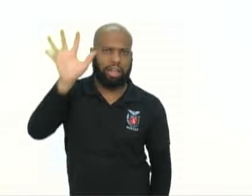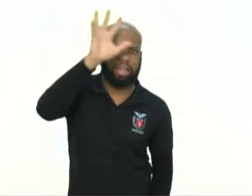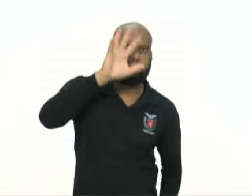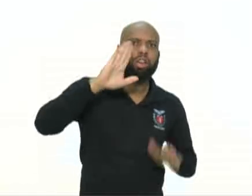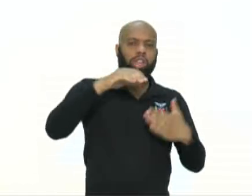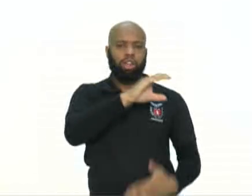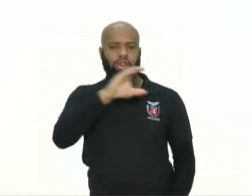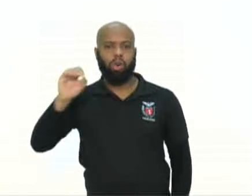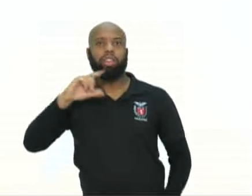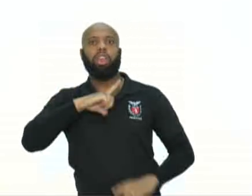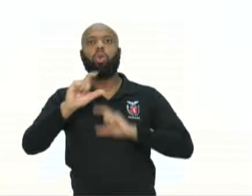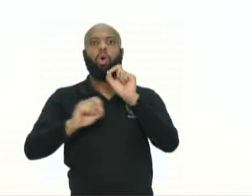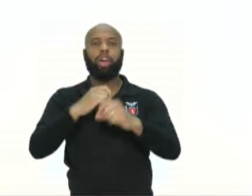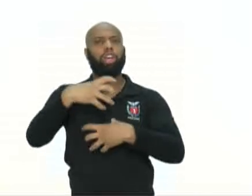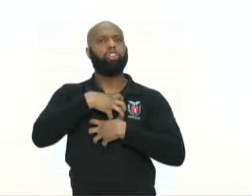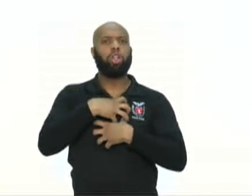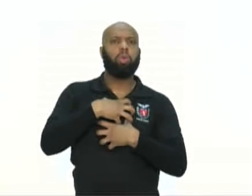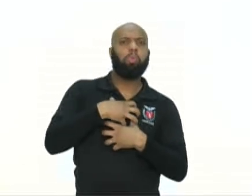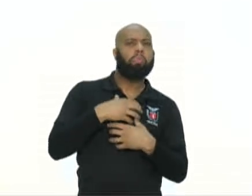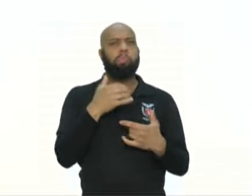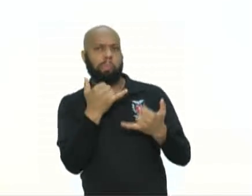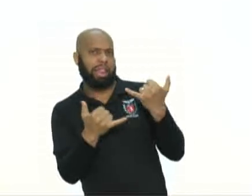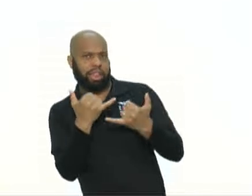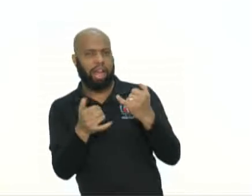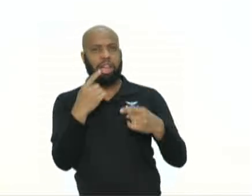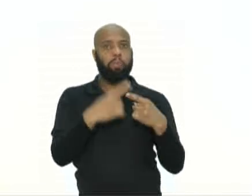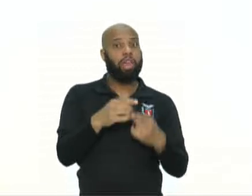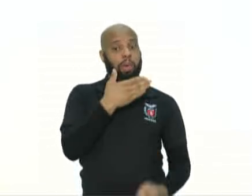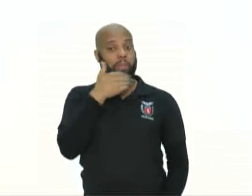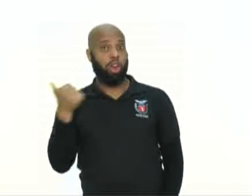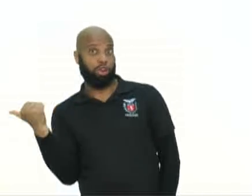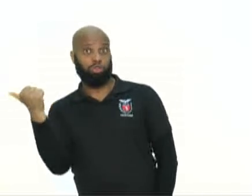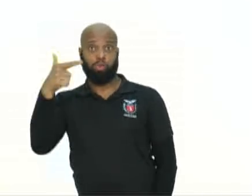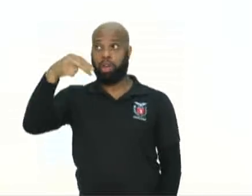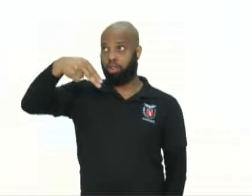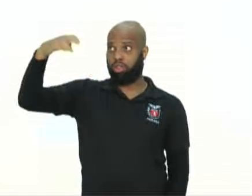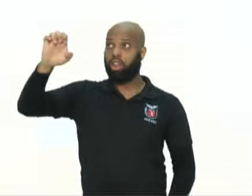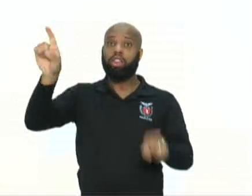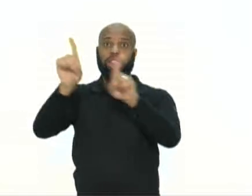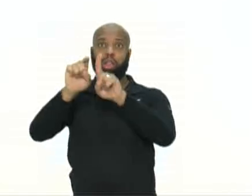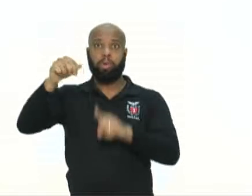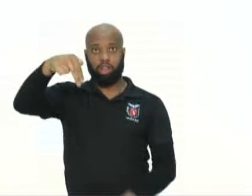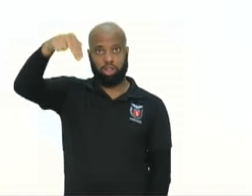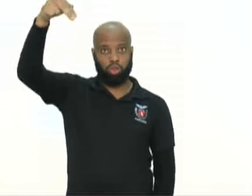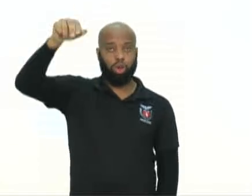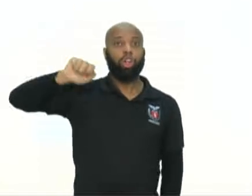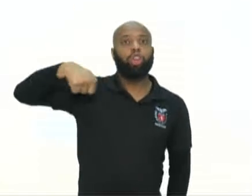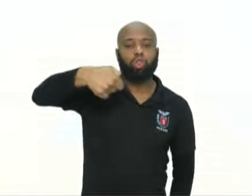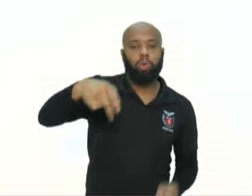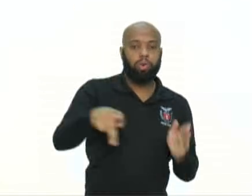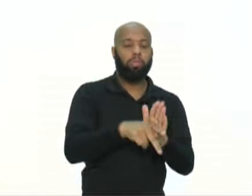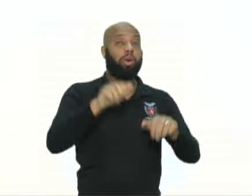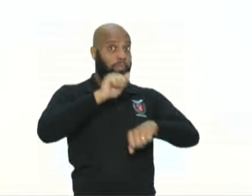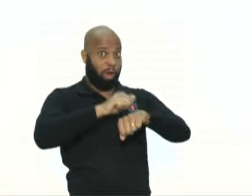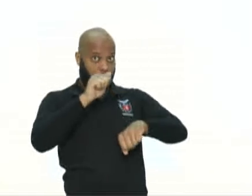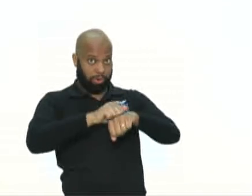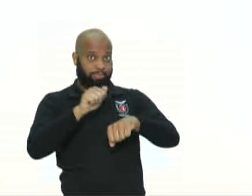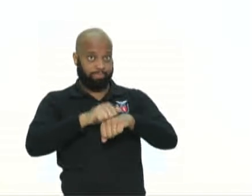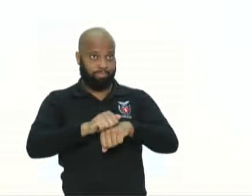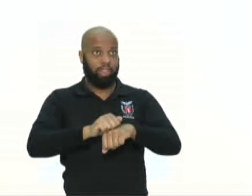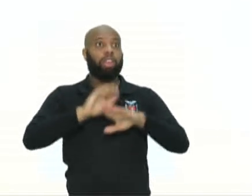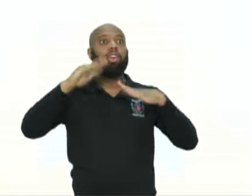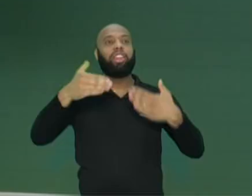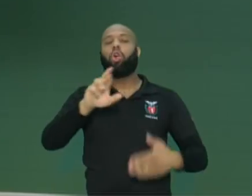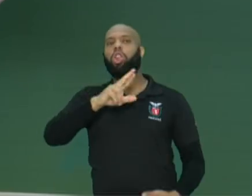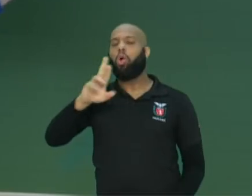centro-oeste apresenta condição mediana, né? Melhor que o nordeste e o norte em relação aos índices de pobreza. Então